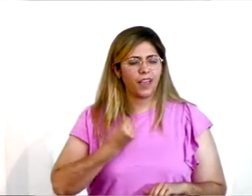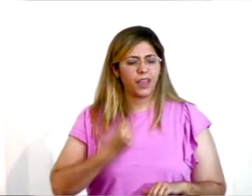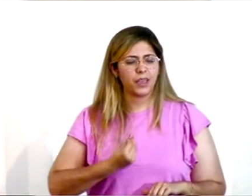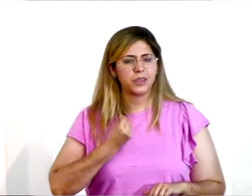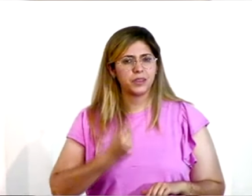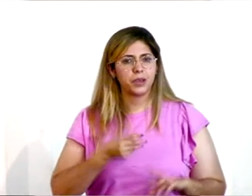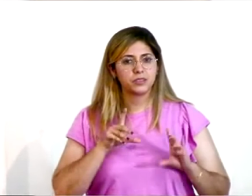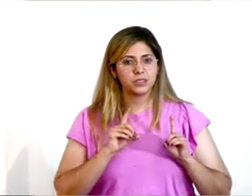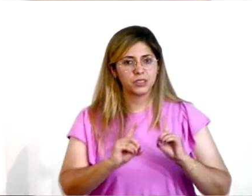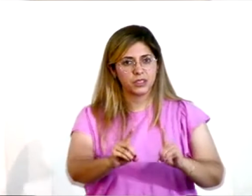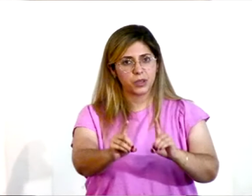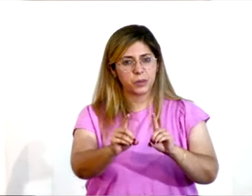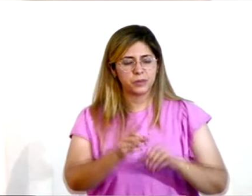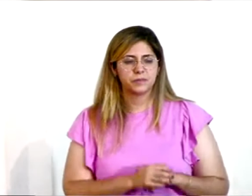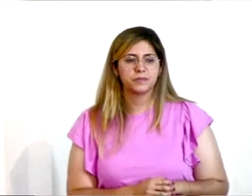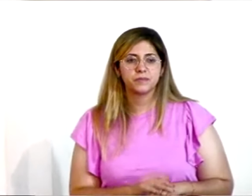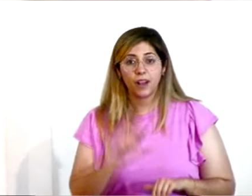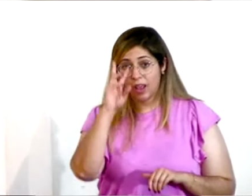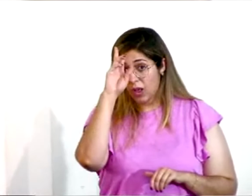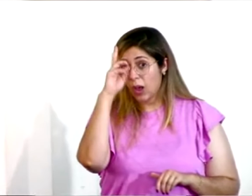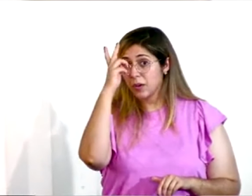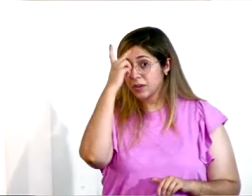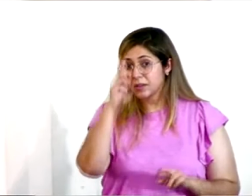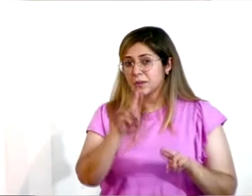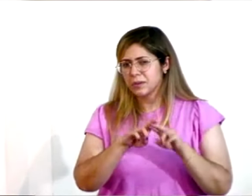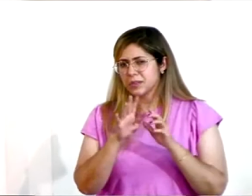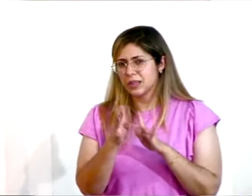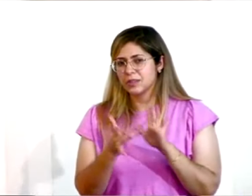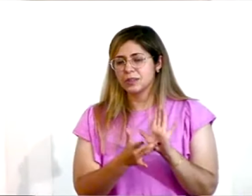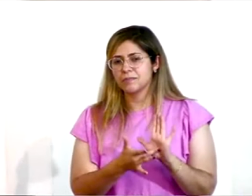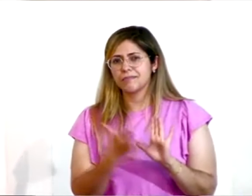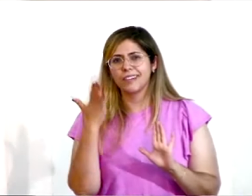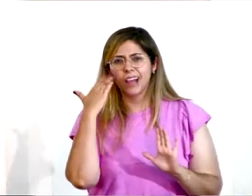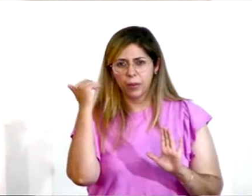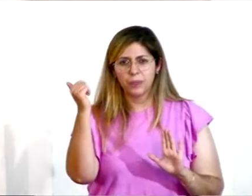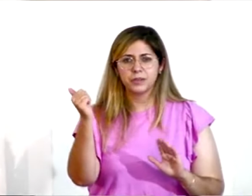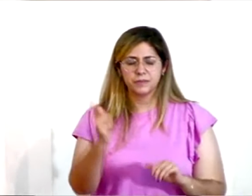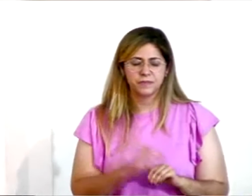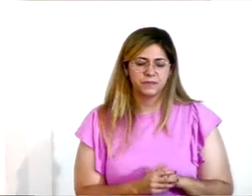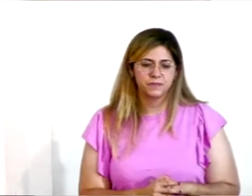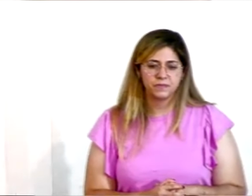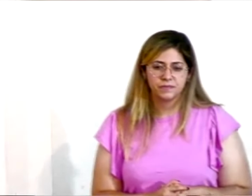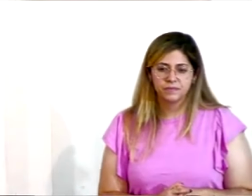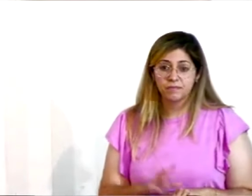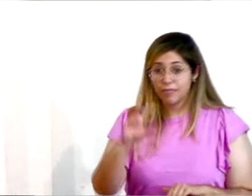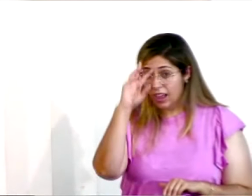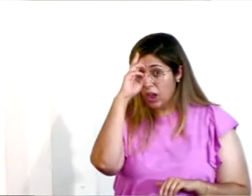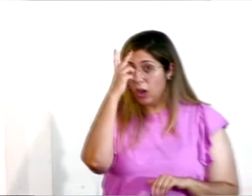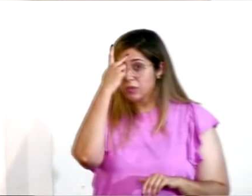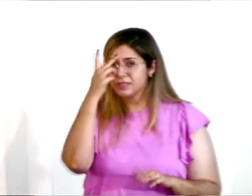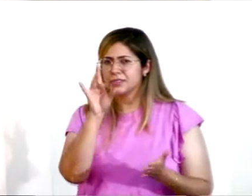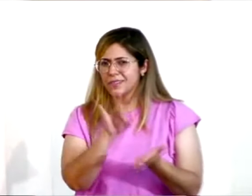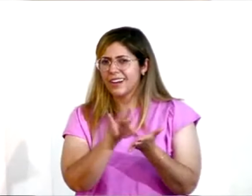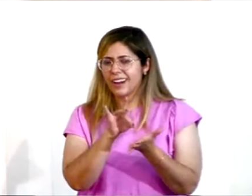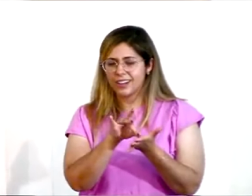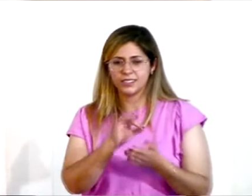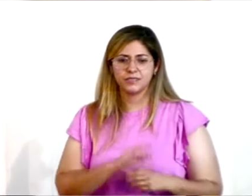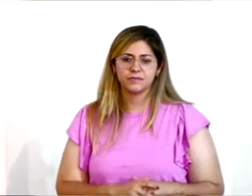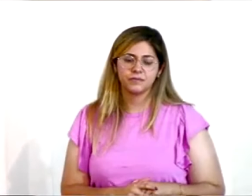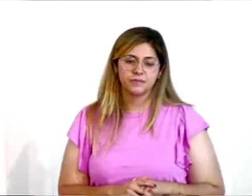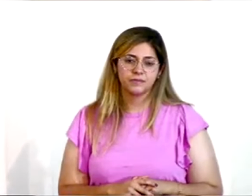discípulos desde que nós nos convertemos a Jesus. Eu e você sabemos se somos convertidos a Jesus